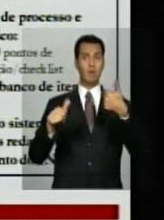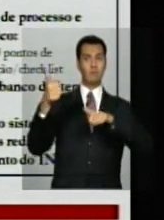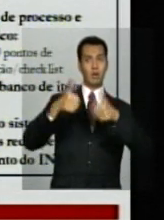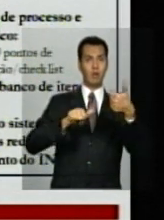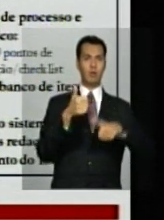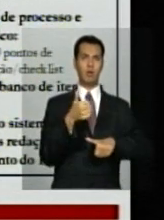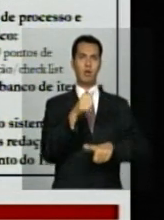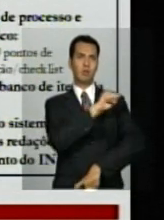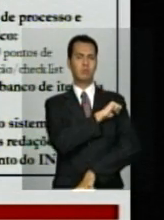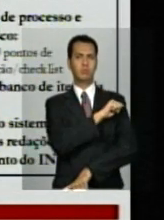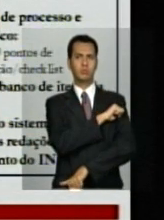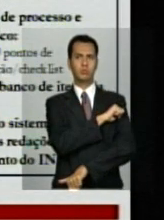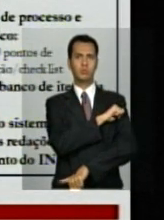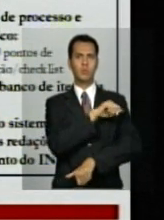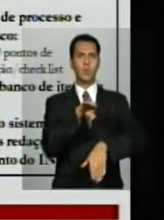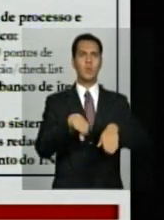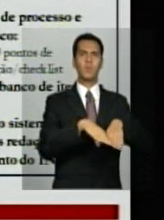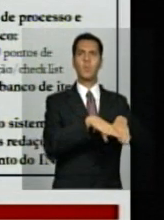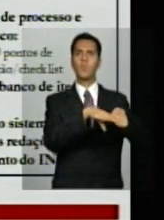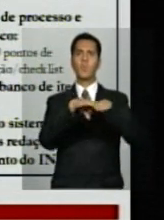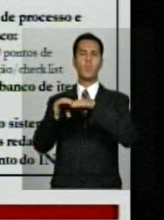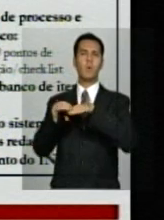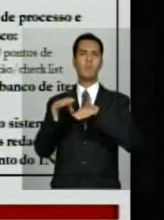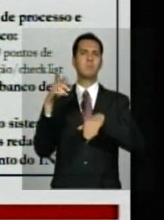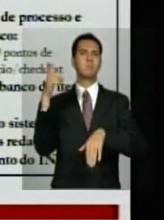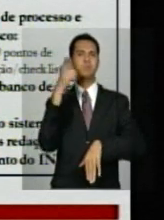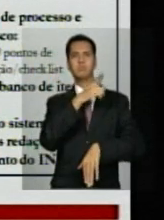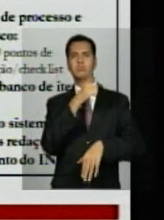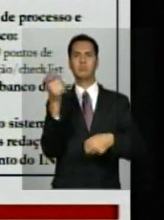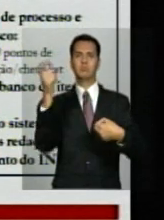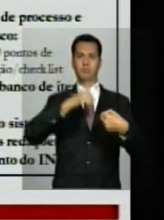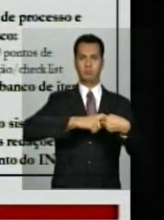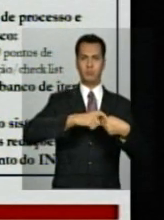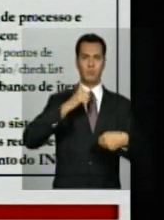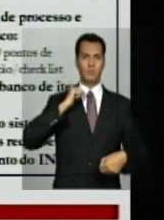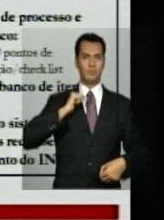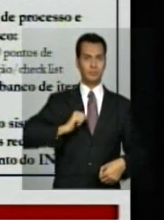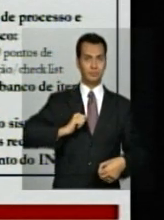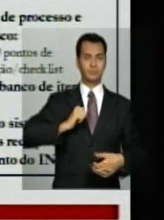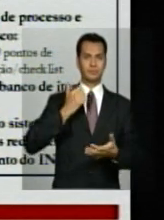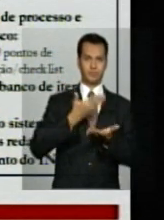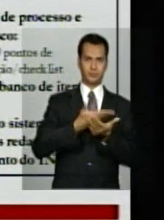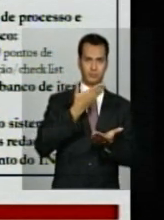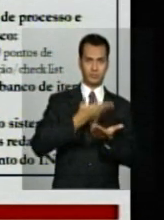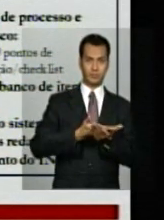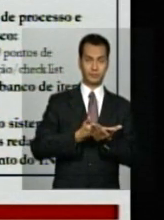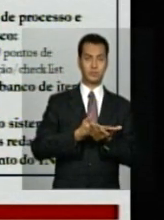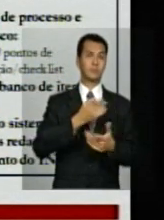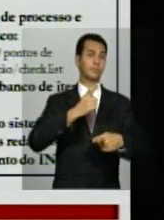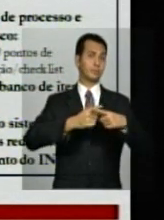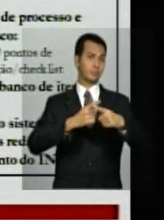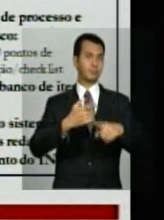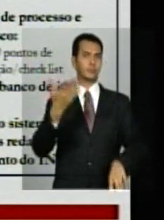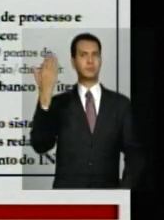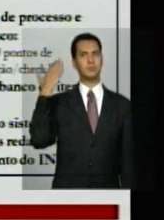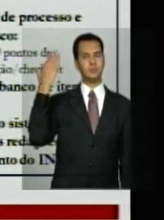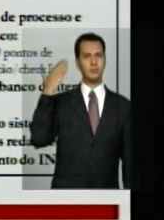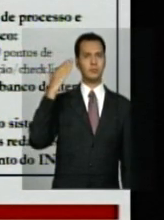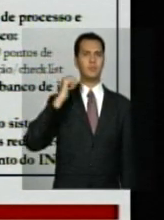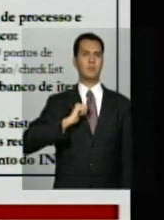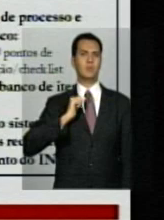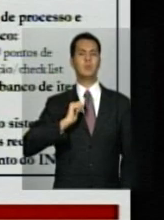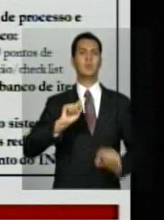t a mesma oportunidade para poder ter acesso a um programa de bolsas de estudo porque antes a bolsa era cada